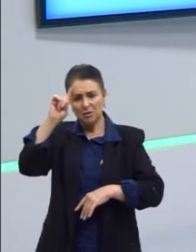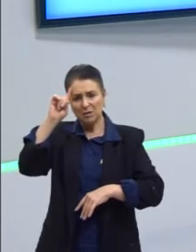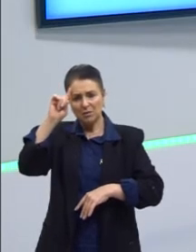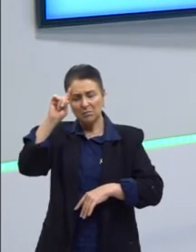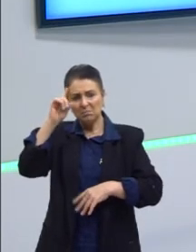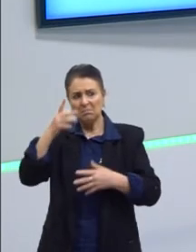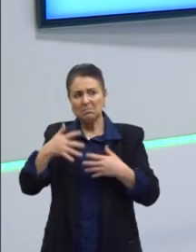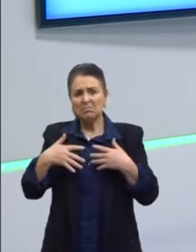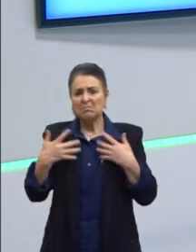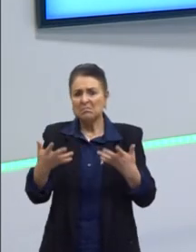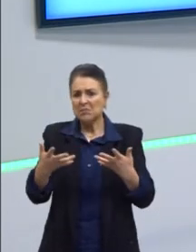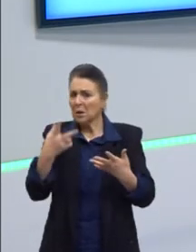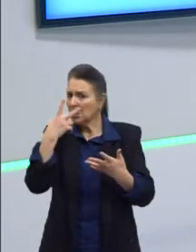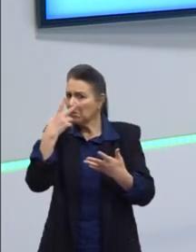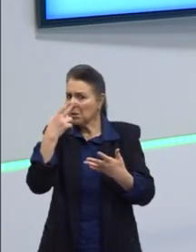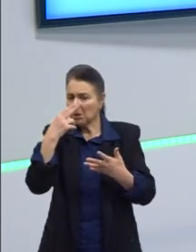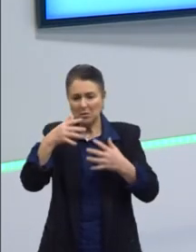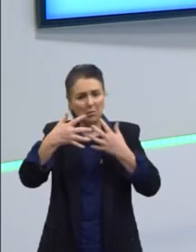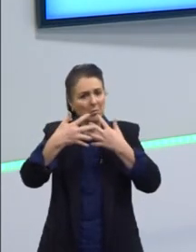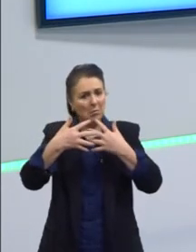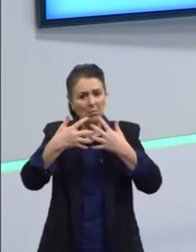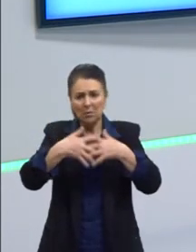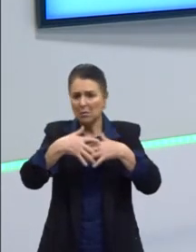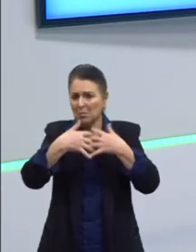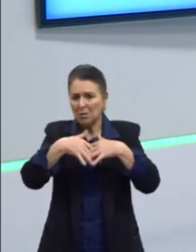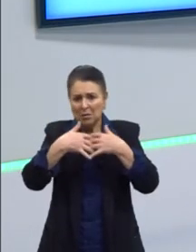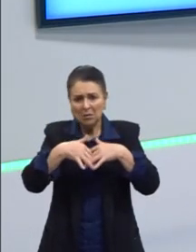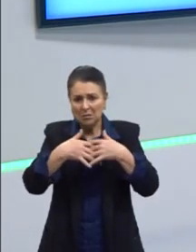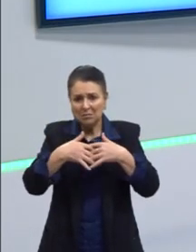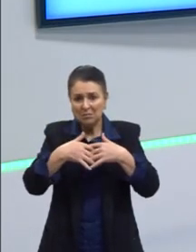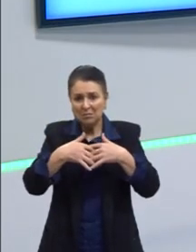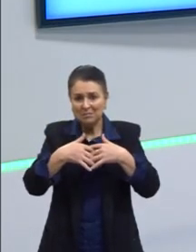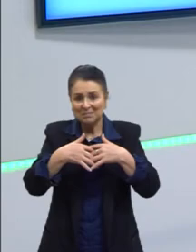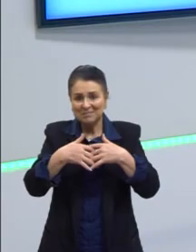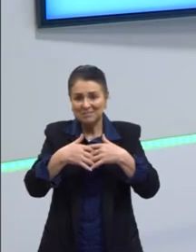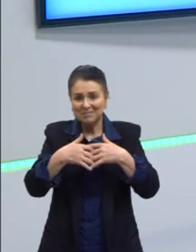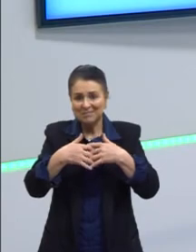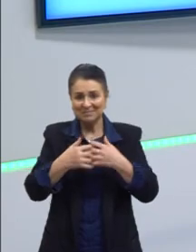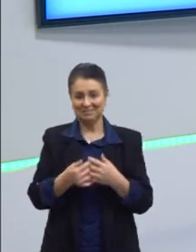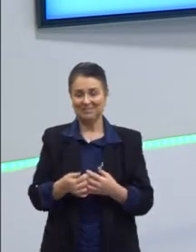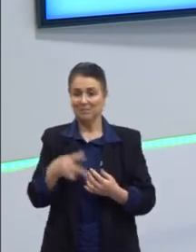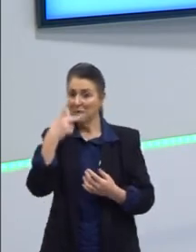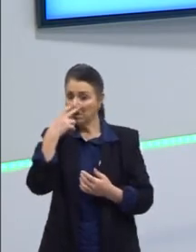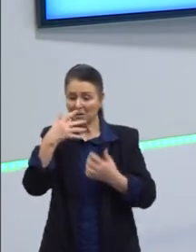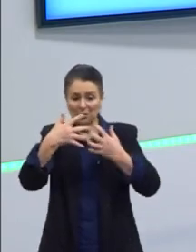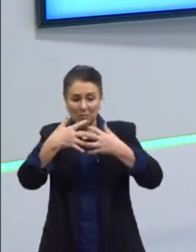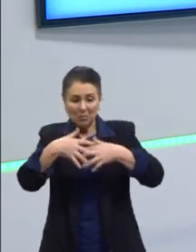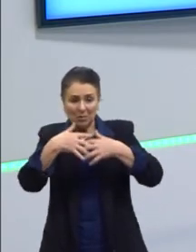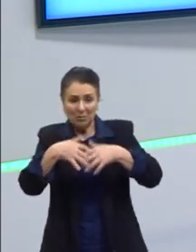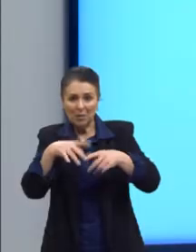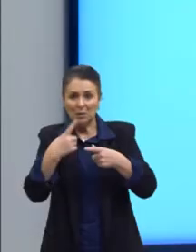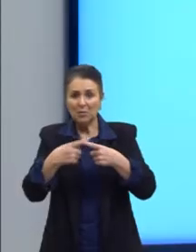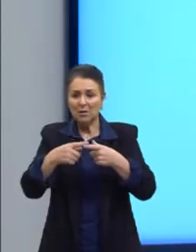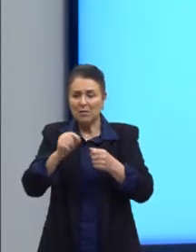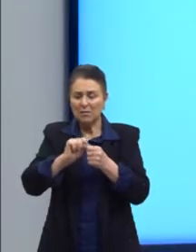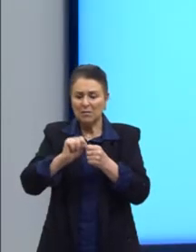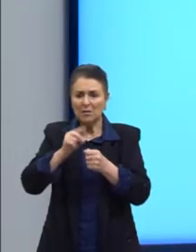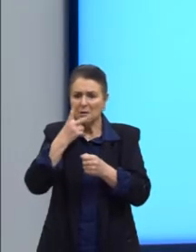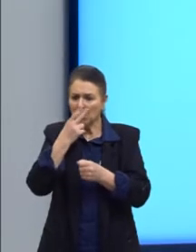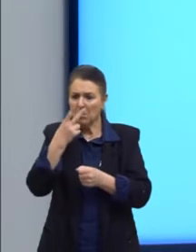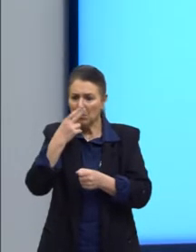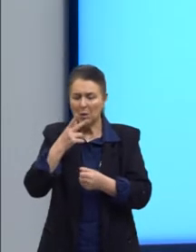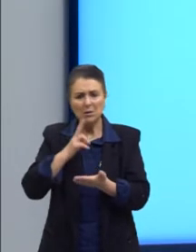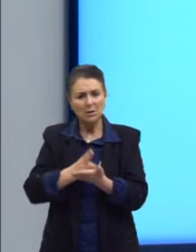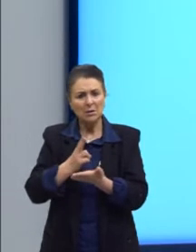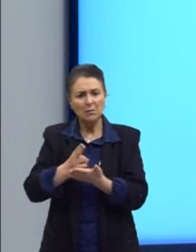cotidianamente que ele acaba fazendo aquilo como se ele fosse uma máquina e isolando como eu coloquei